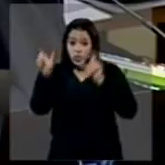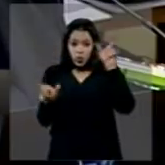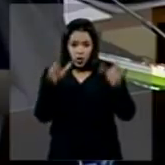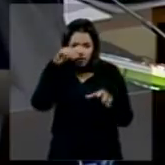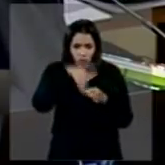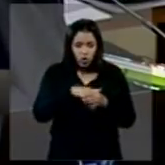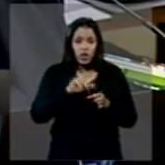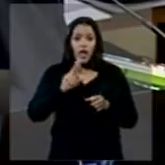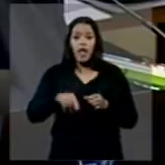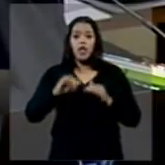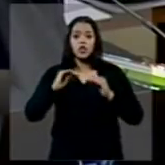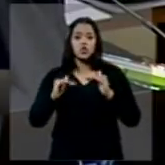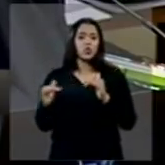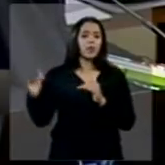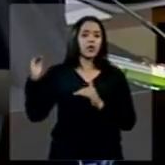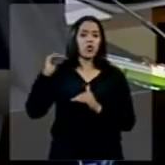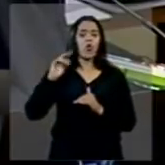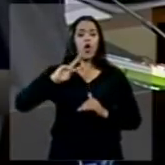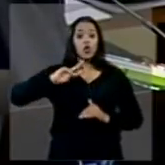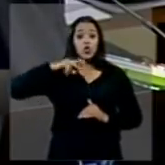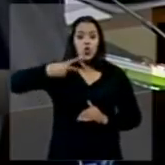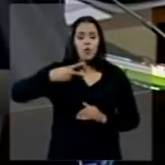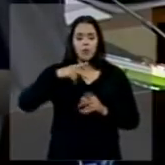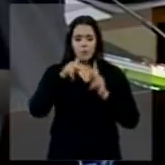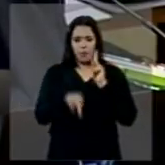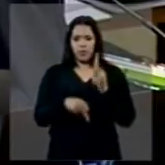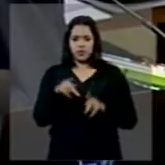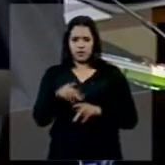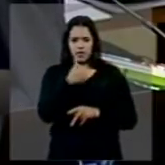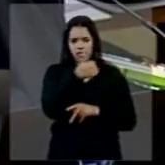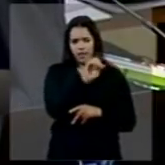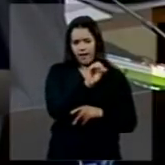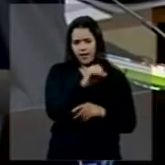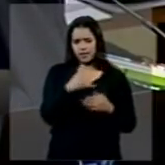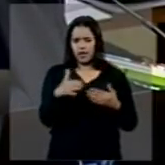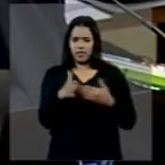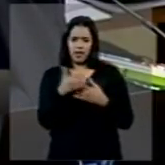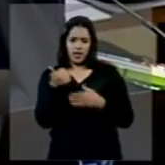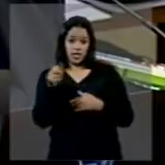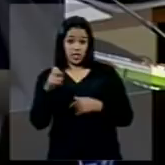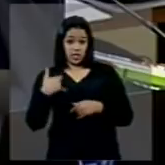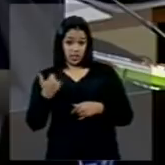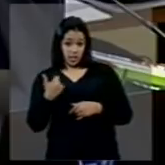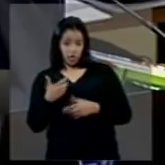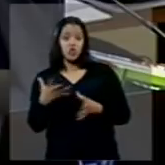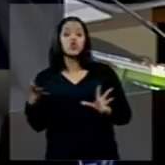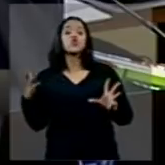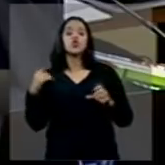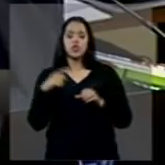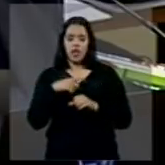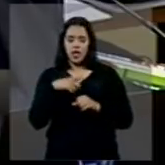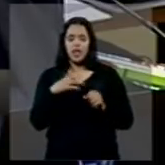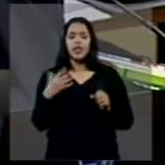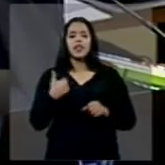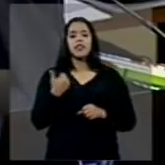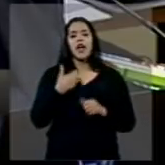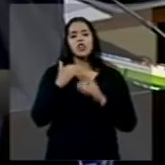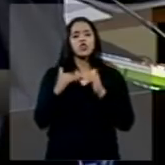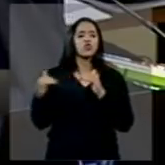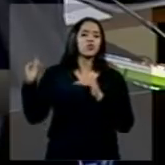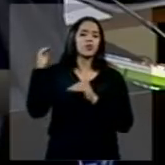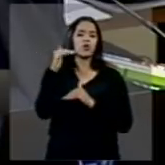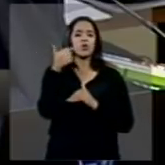ao dobro da população entre 10 e 15 anos, somada à idade superior a 70 anos